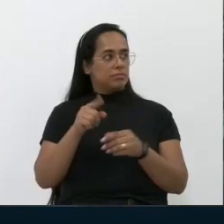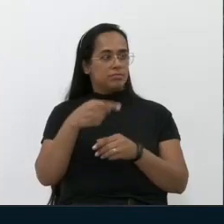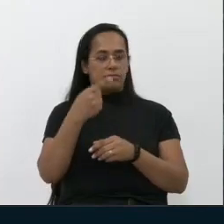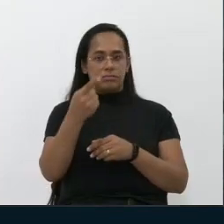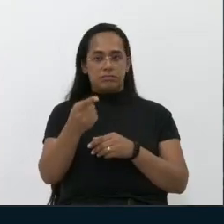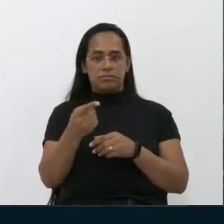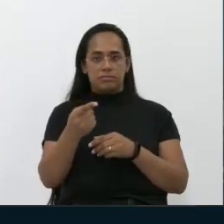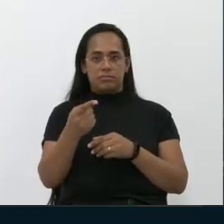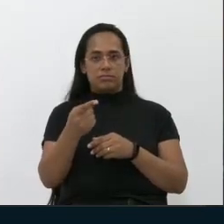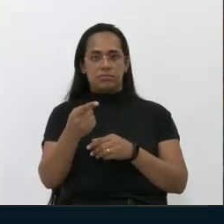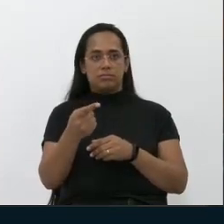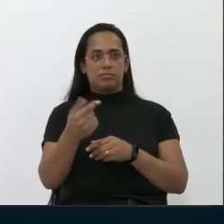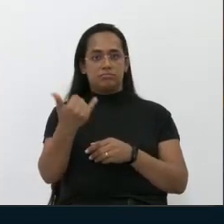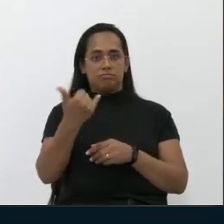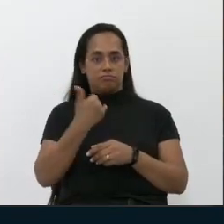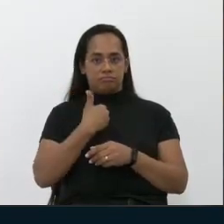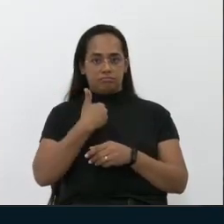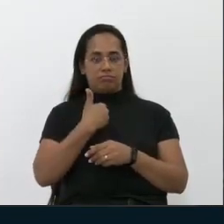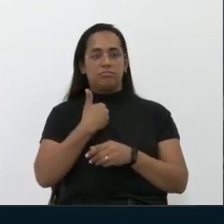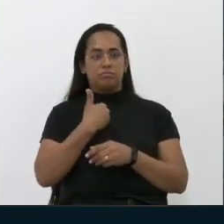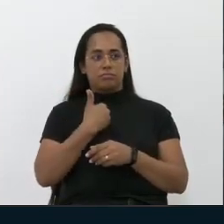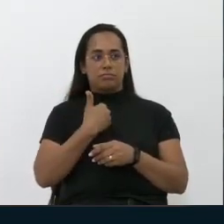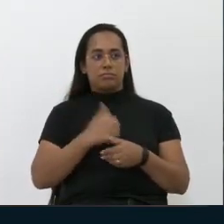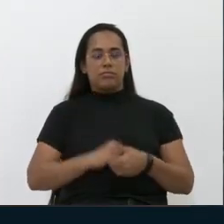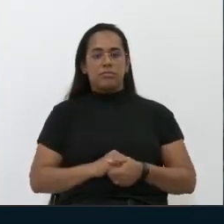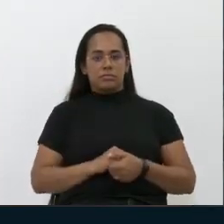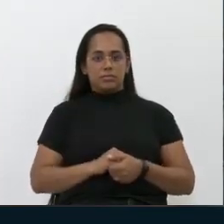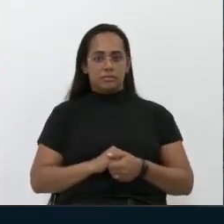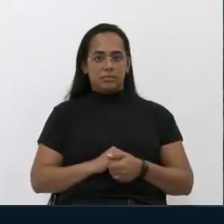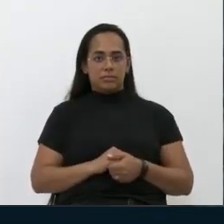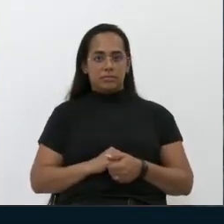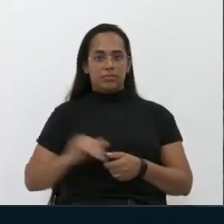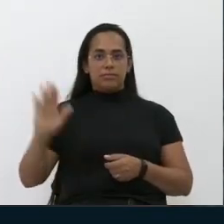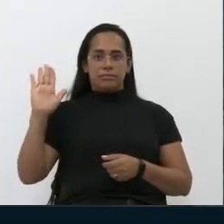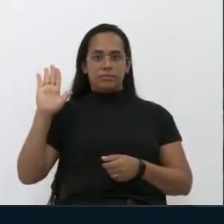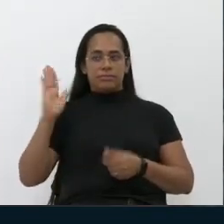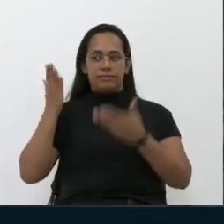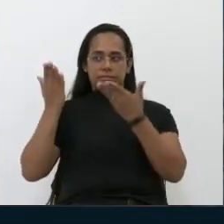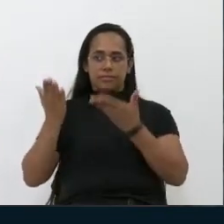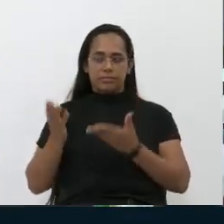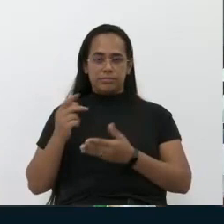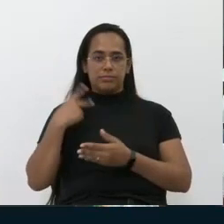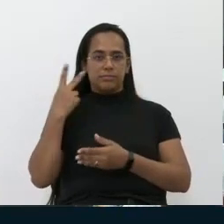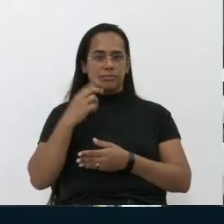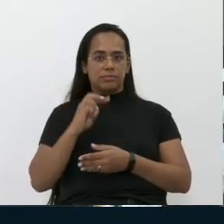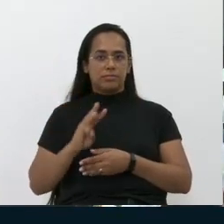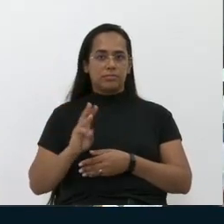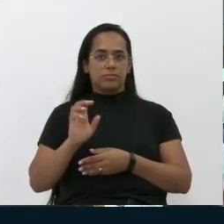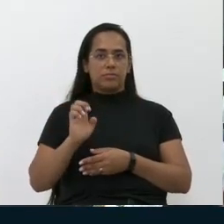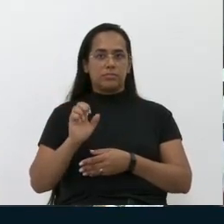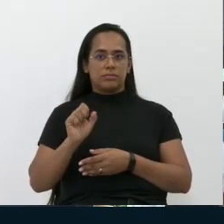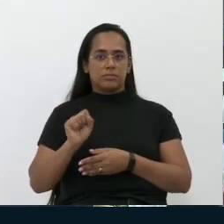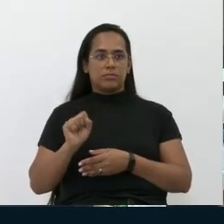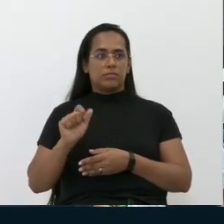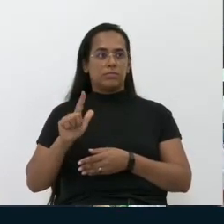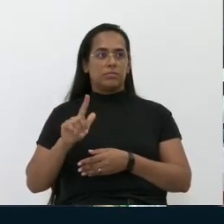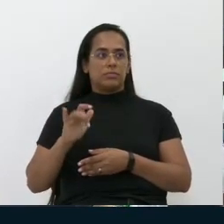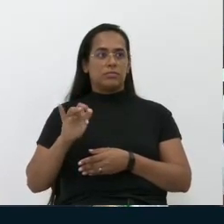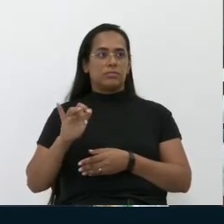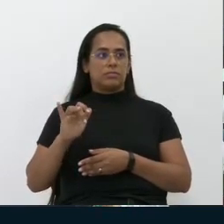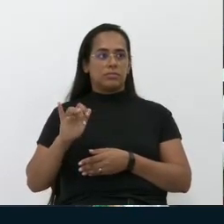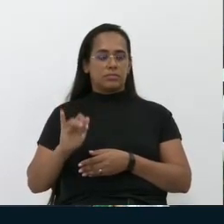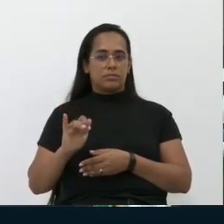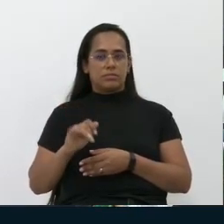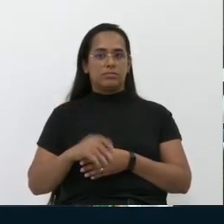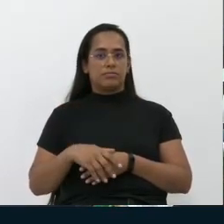essa presidência. Questão de ordem, senhor presidente. Questão de ordem, vereador Wesley Casaforte. Senhor presidente, tendo em vista a resolução da Frente